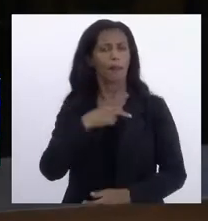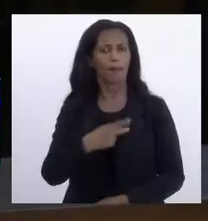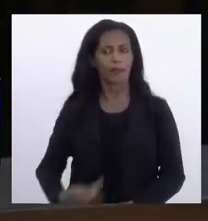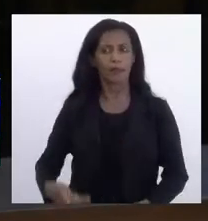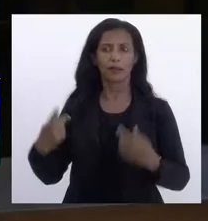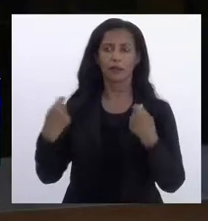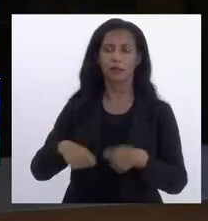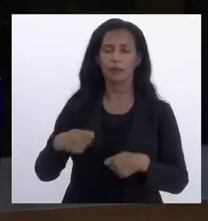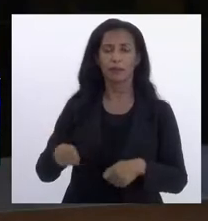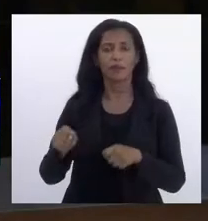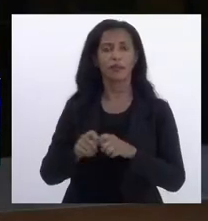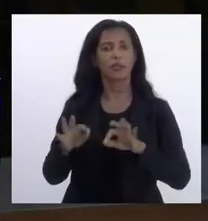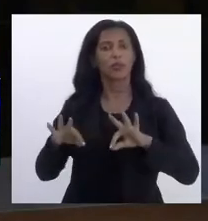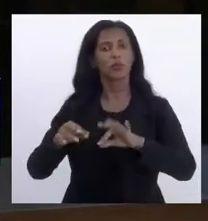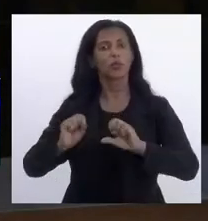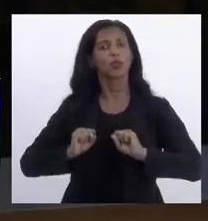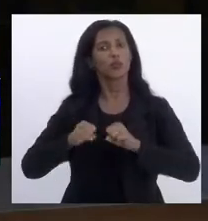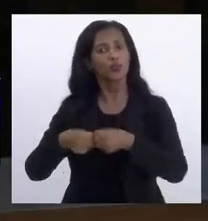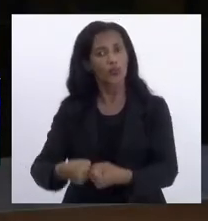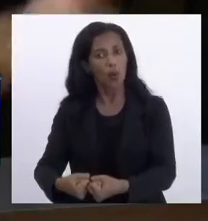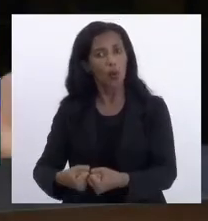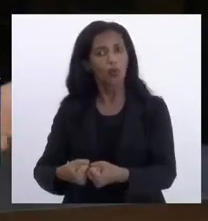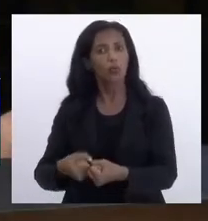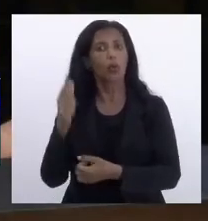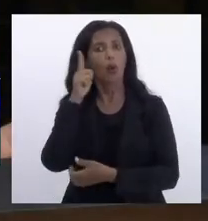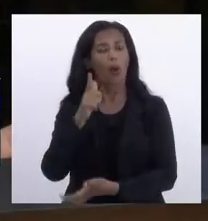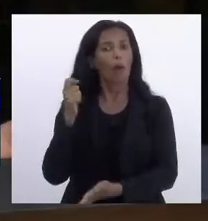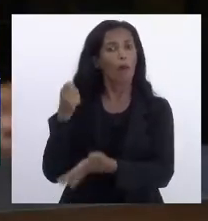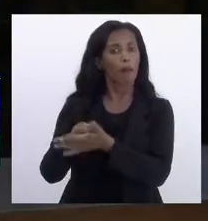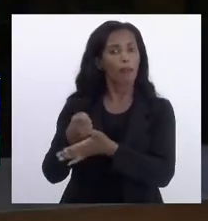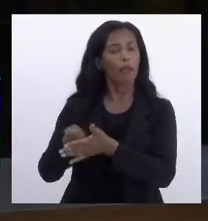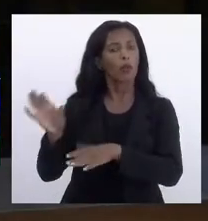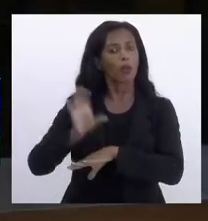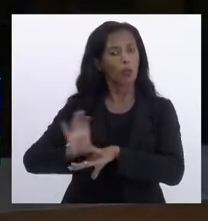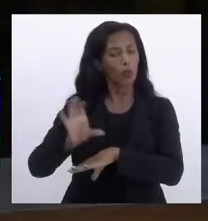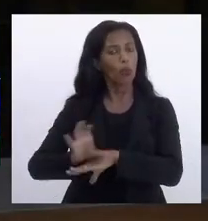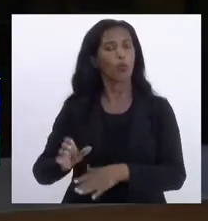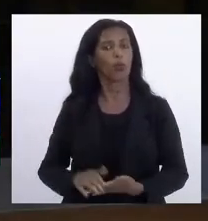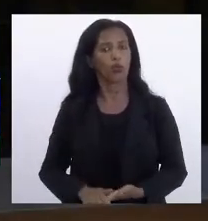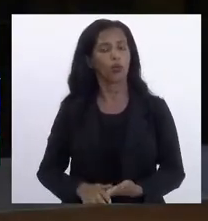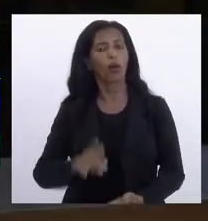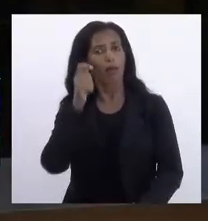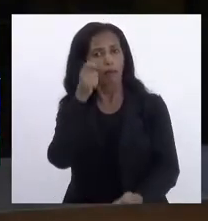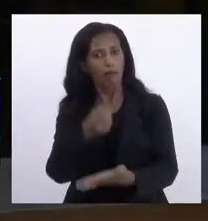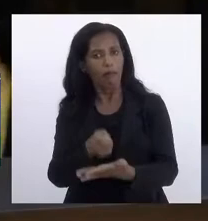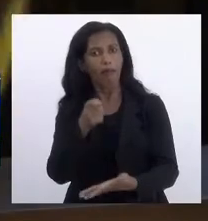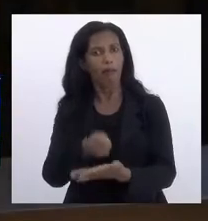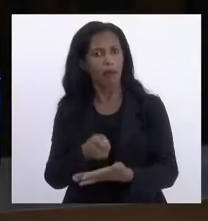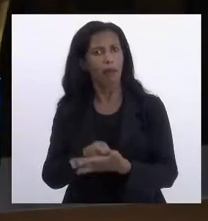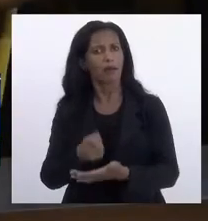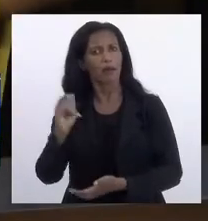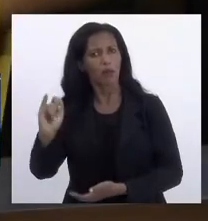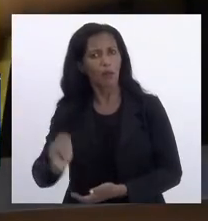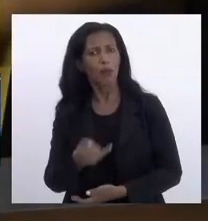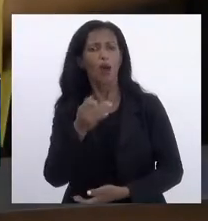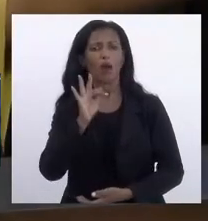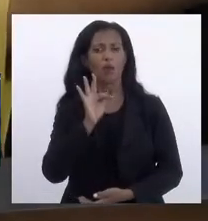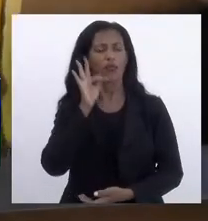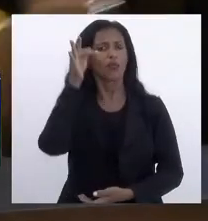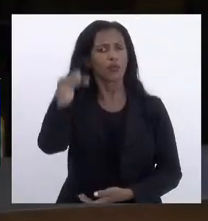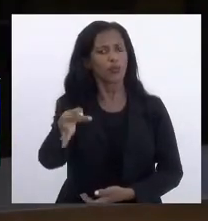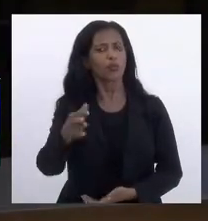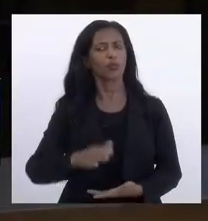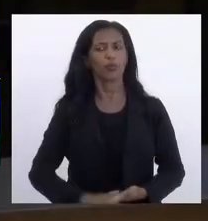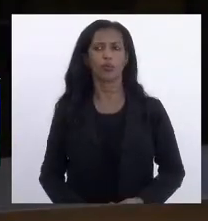precisa fazer todo o esforço para que a gente mantenha esse curso e para que a gente garanta a possibilidade de futuro para a